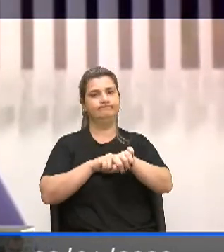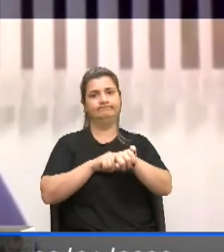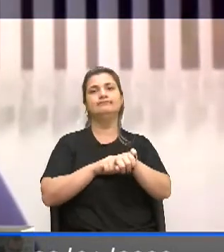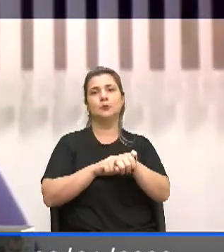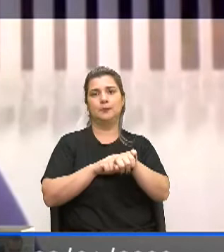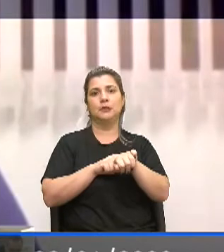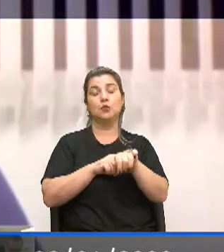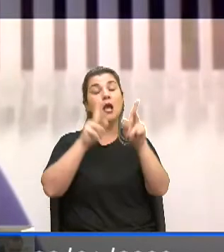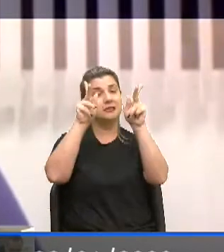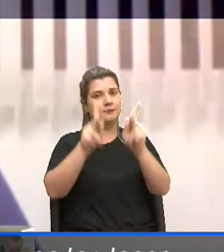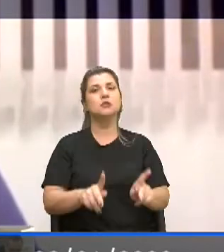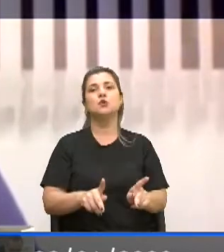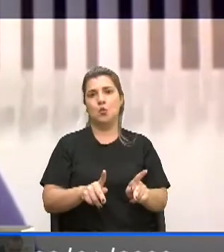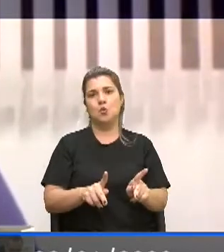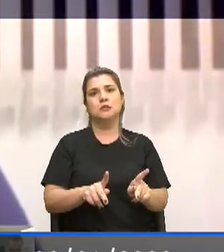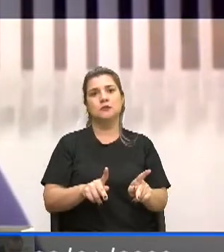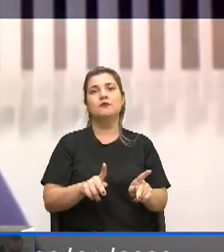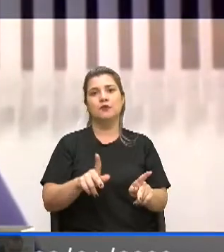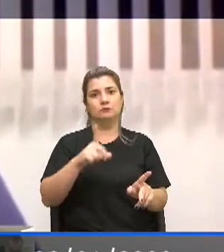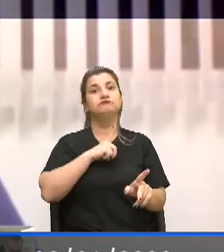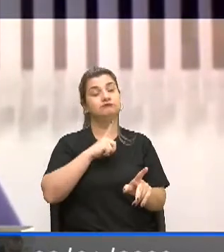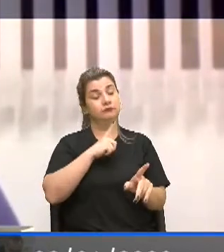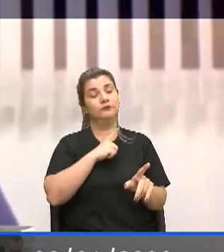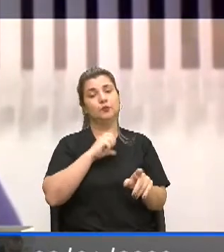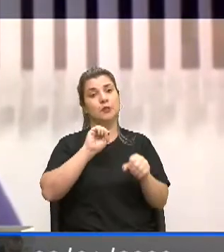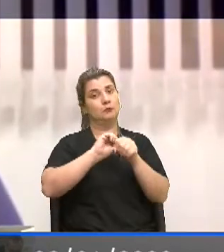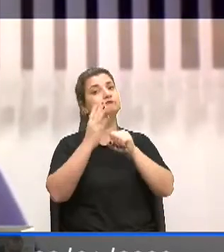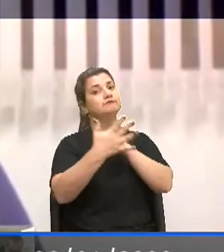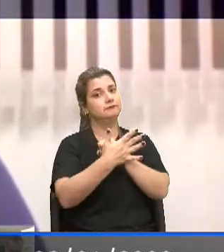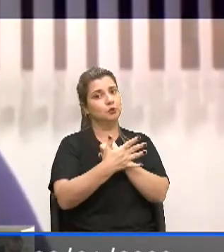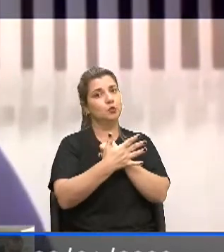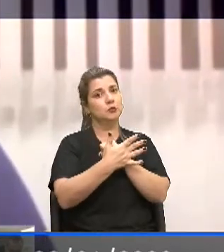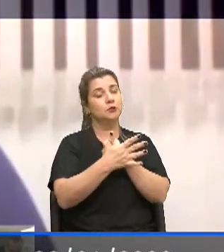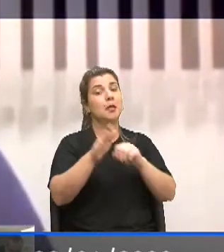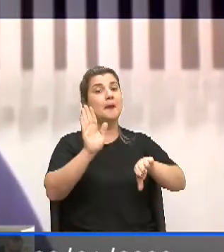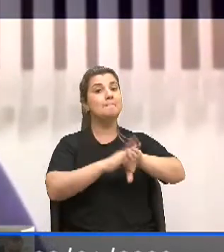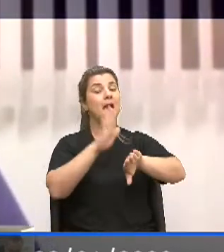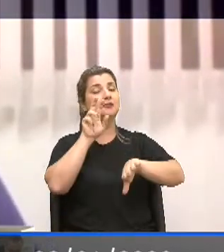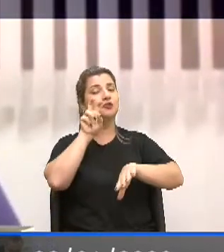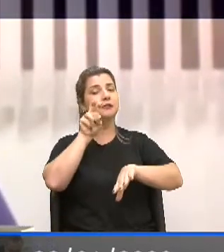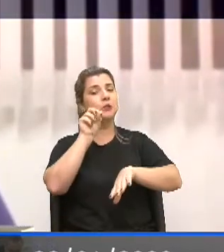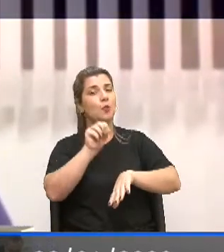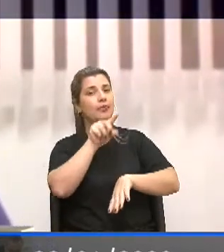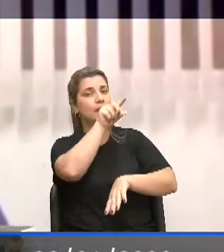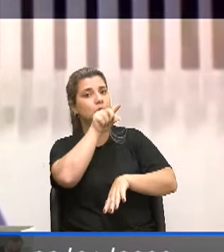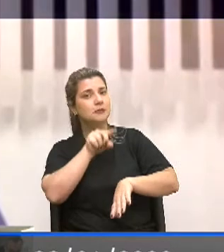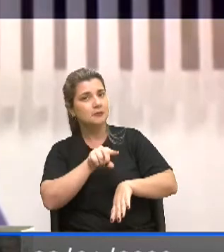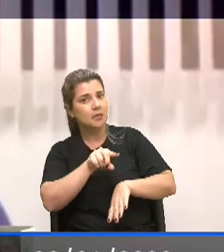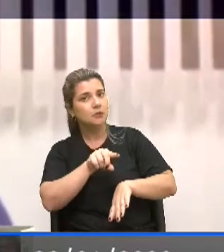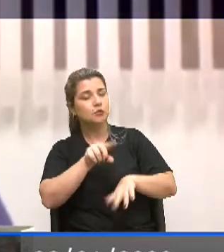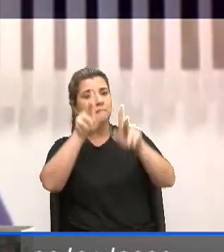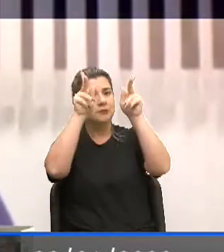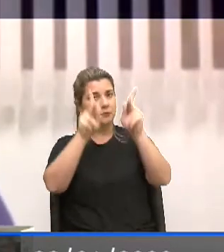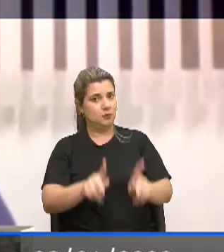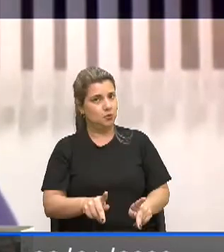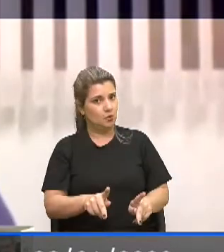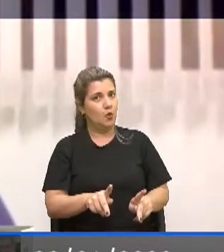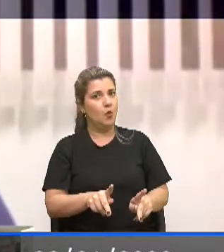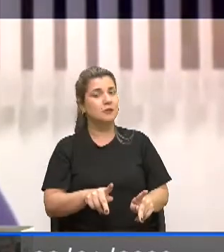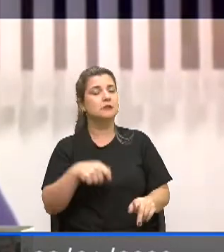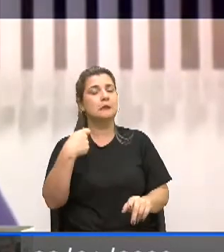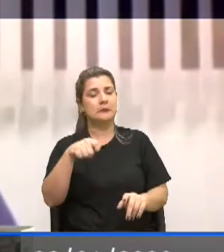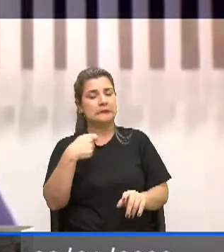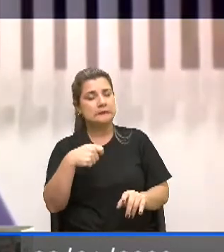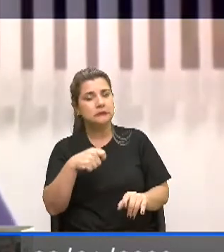se infectar e para nós resolvermos a questão, mais de 50% da população brasileira precisaria se infectar para